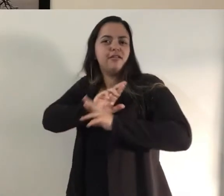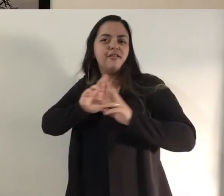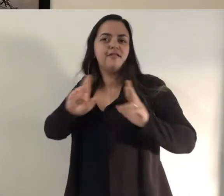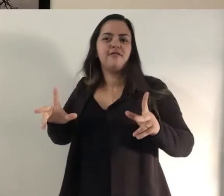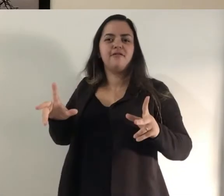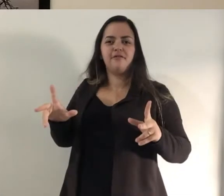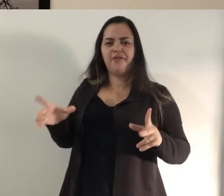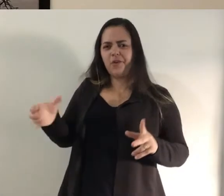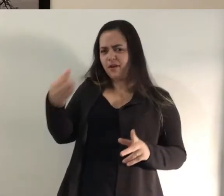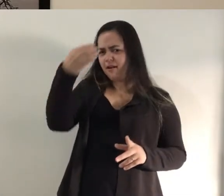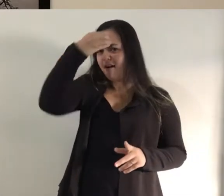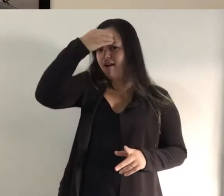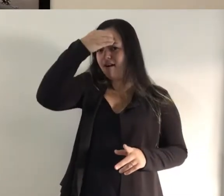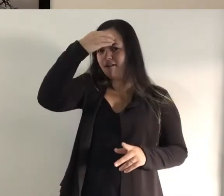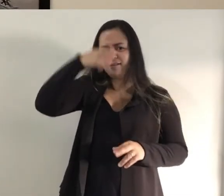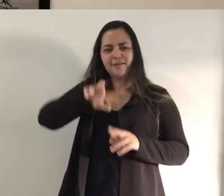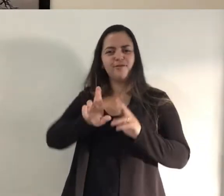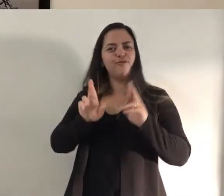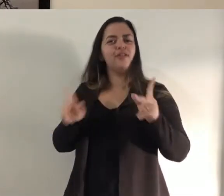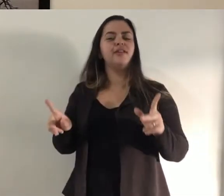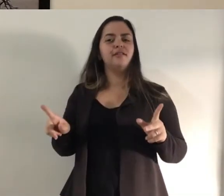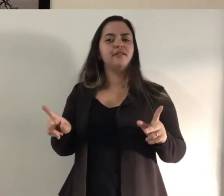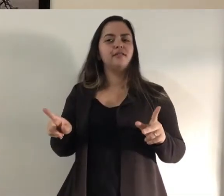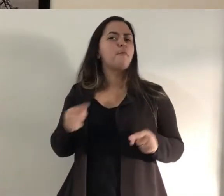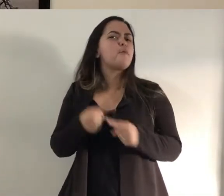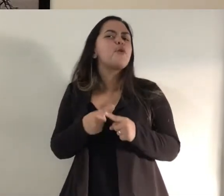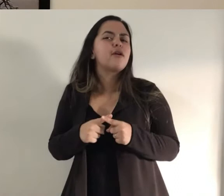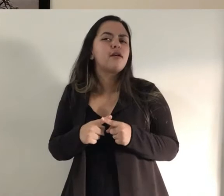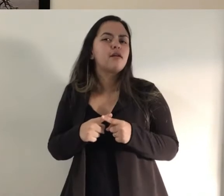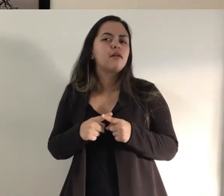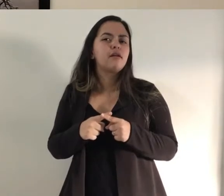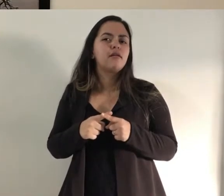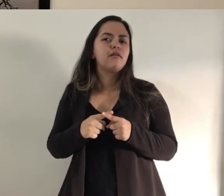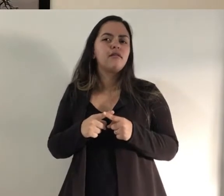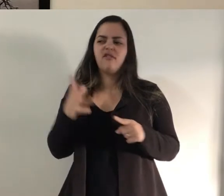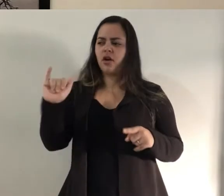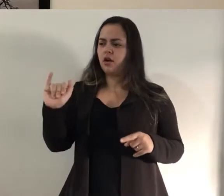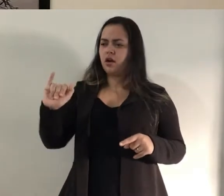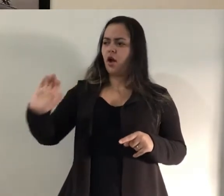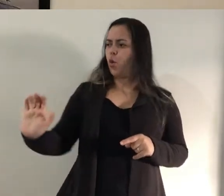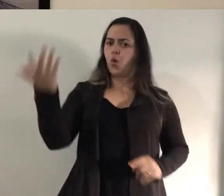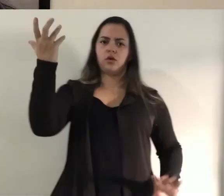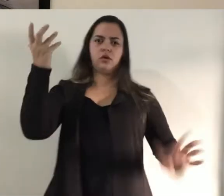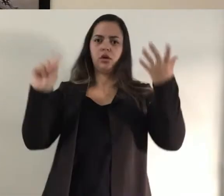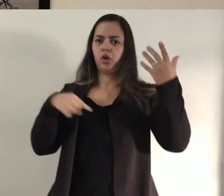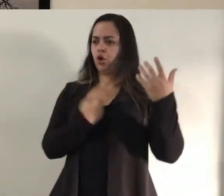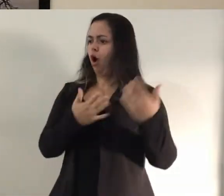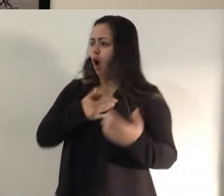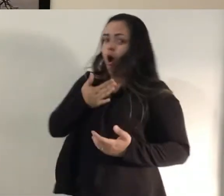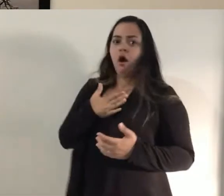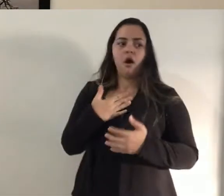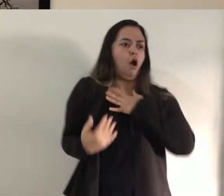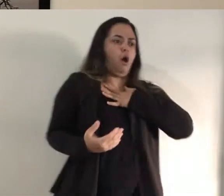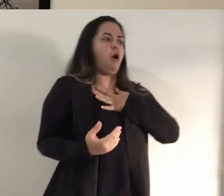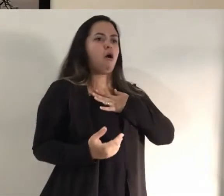diferente. Sabe por quê? Nós não somos surpreendidos pelos acontecimentos. Os acontecimentos não nos surpreendem mais porque nós atentamos para